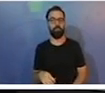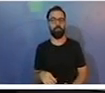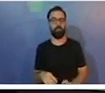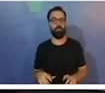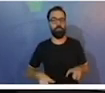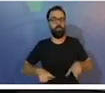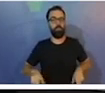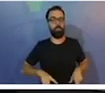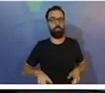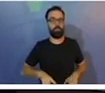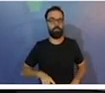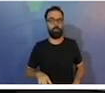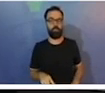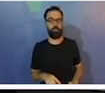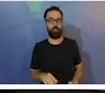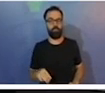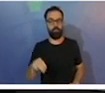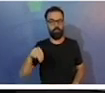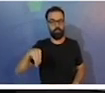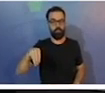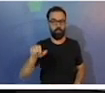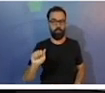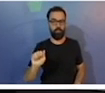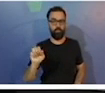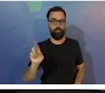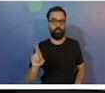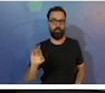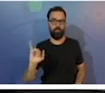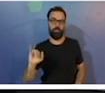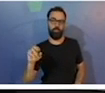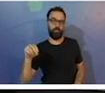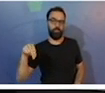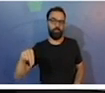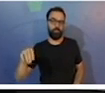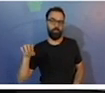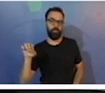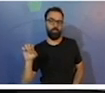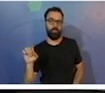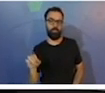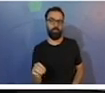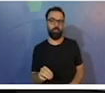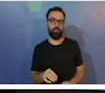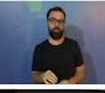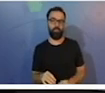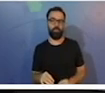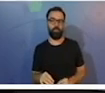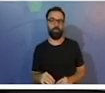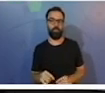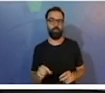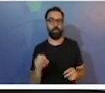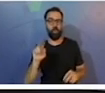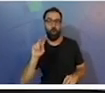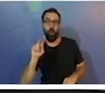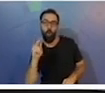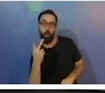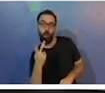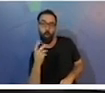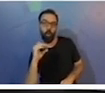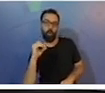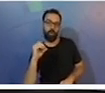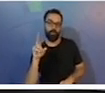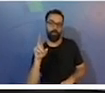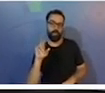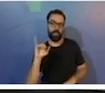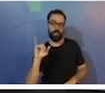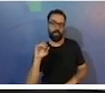já começou com uma dica. Lembre-se, horizontal, linha do horizonte. Nós falamos muito